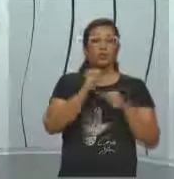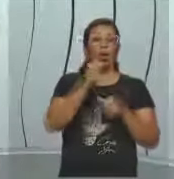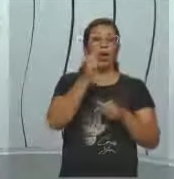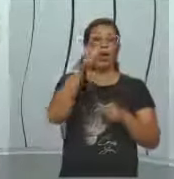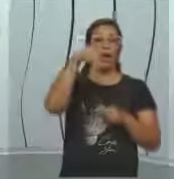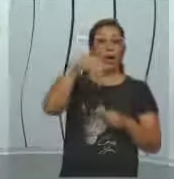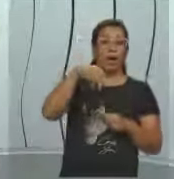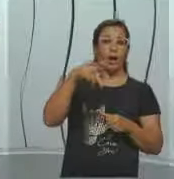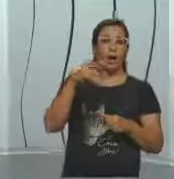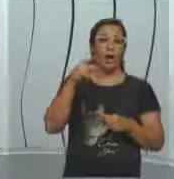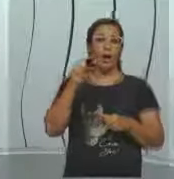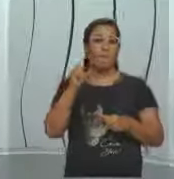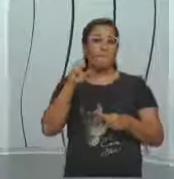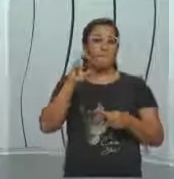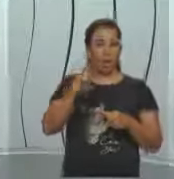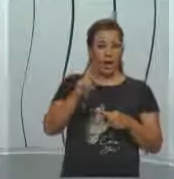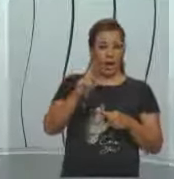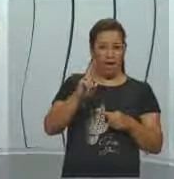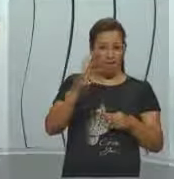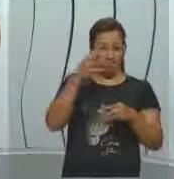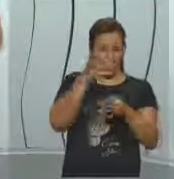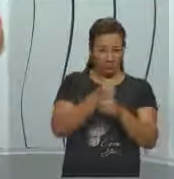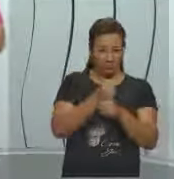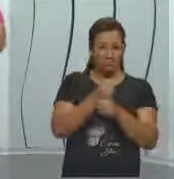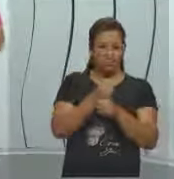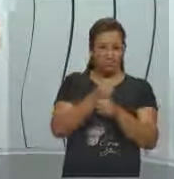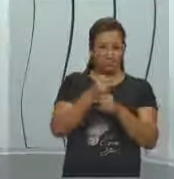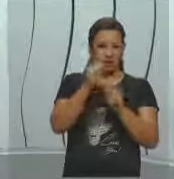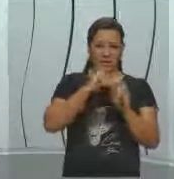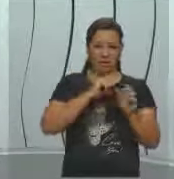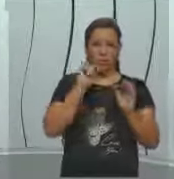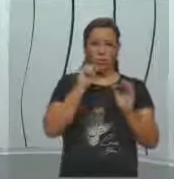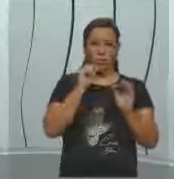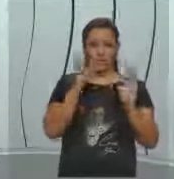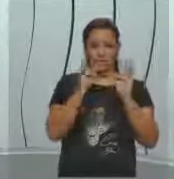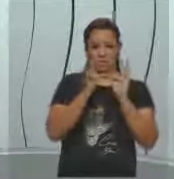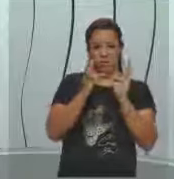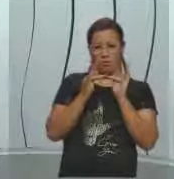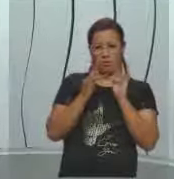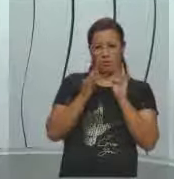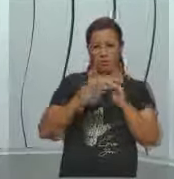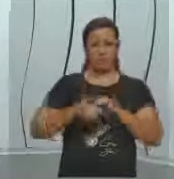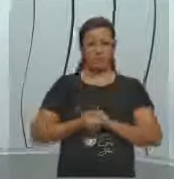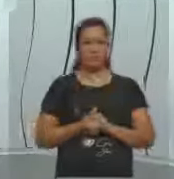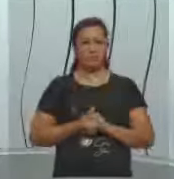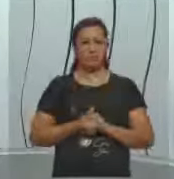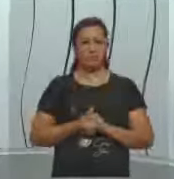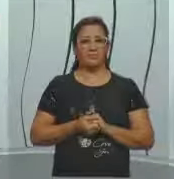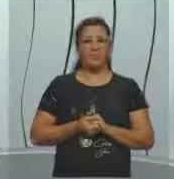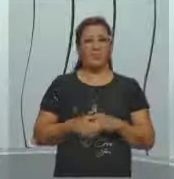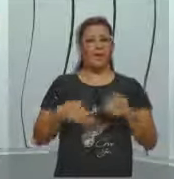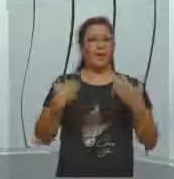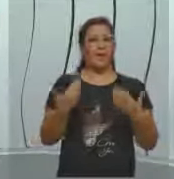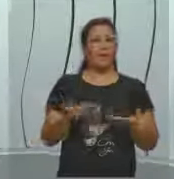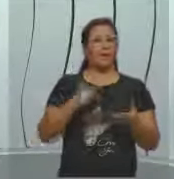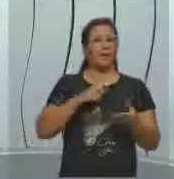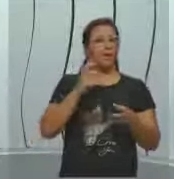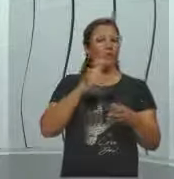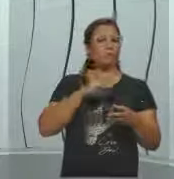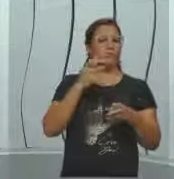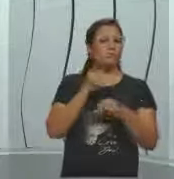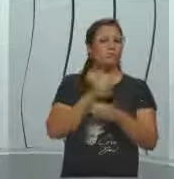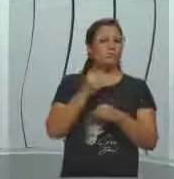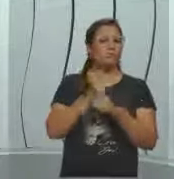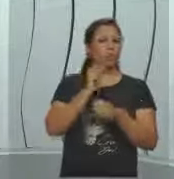ou ampere. Alguns falam ampere, outros falam ampere. É a mesma coisa. Tá? Só que essa unidade, o ampere, de corrente